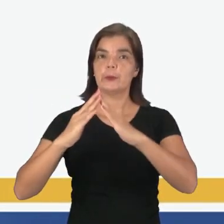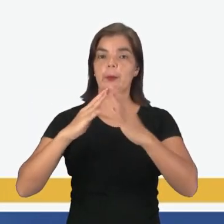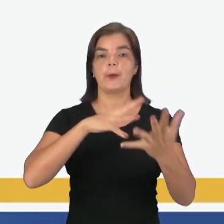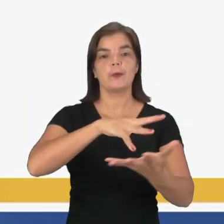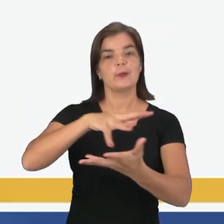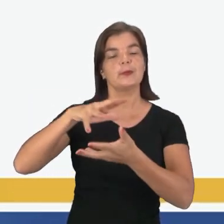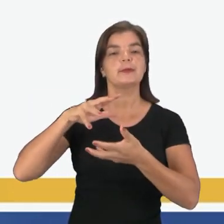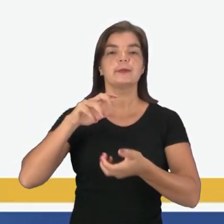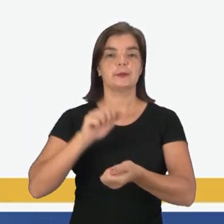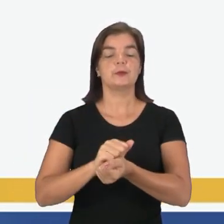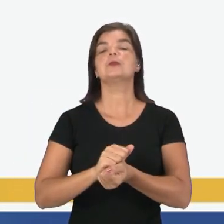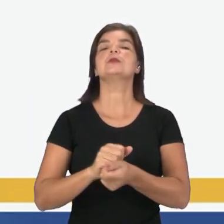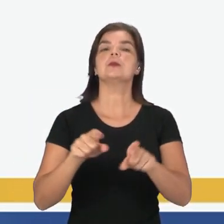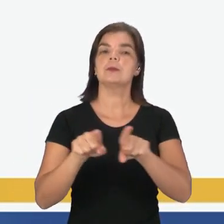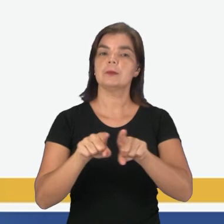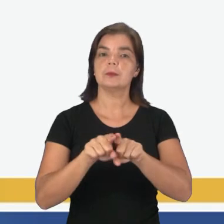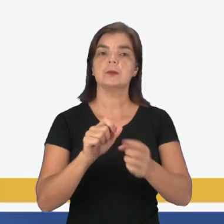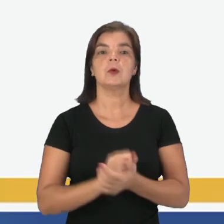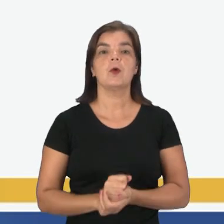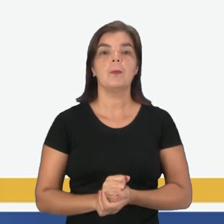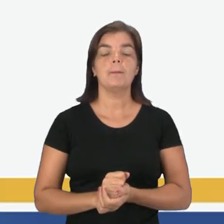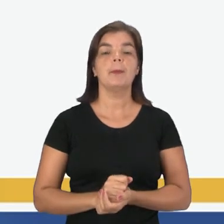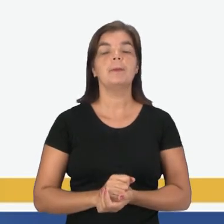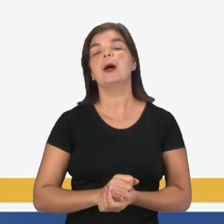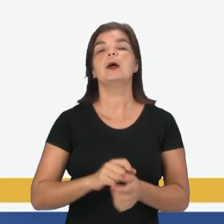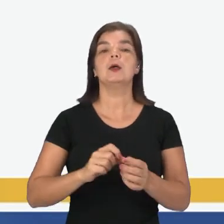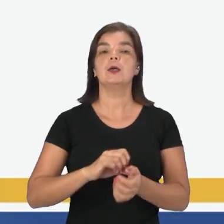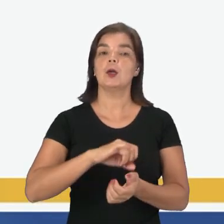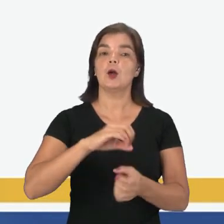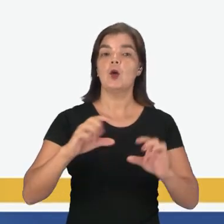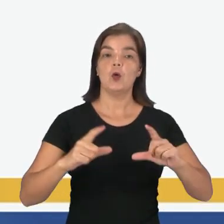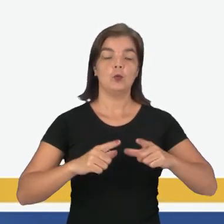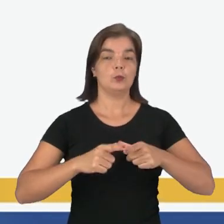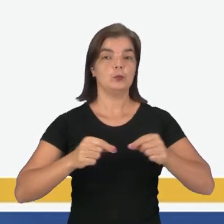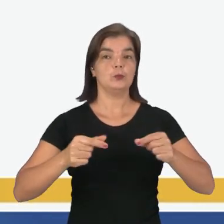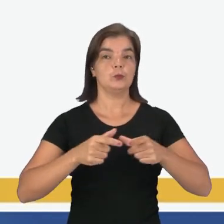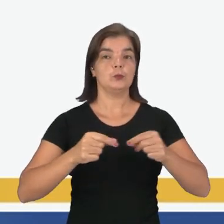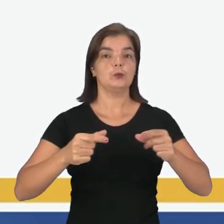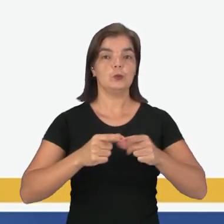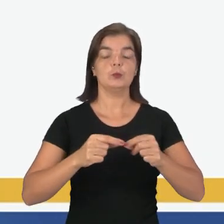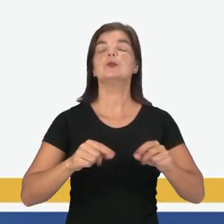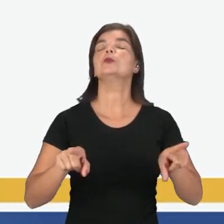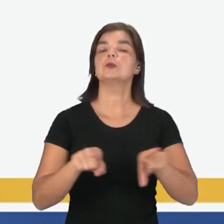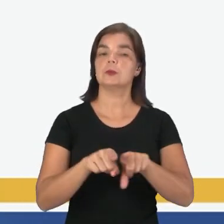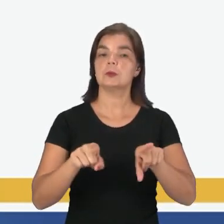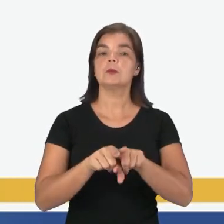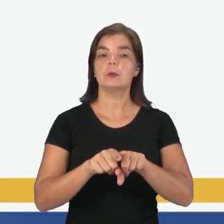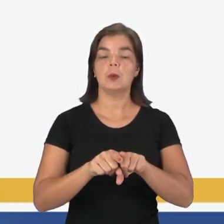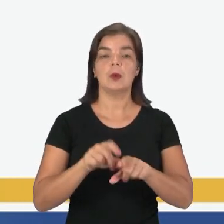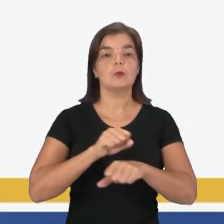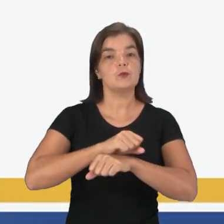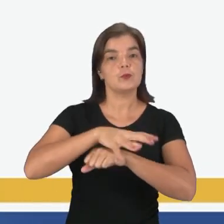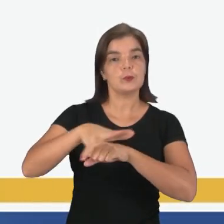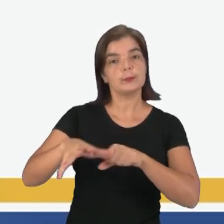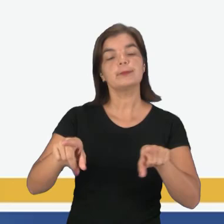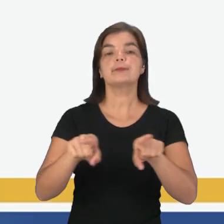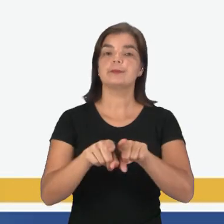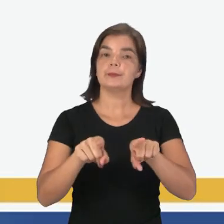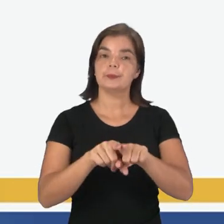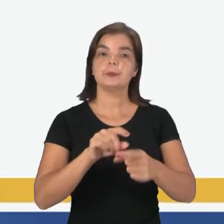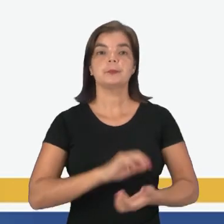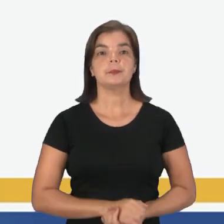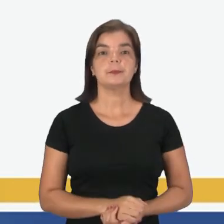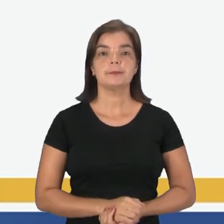no Tibete, ali para a China, para o Japão, para todos esses lugares o budismo ele se